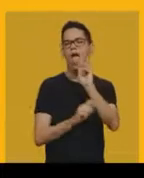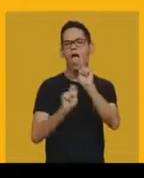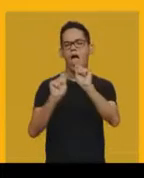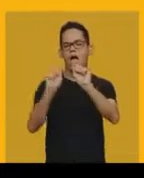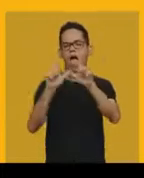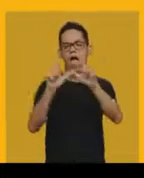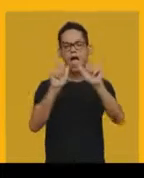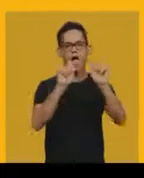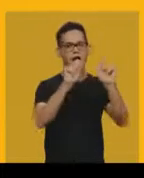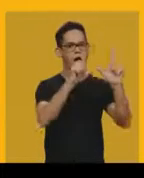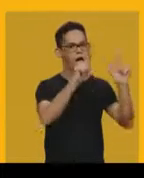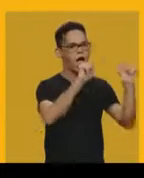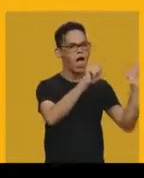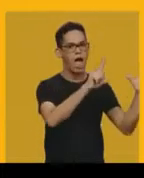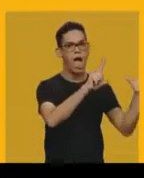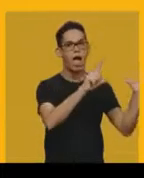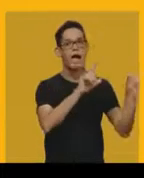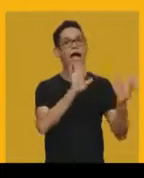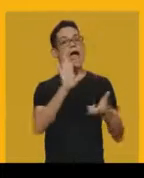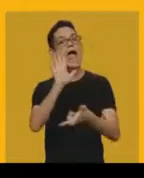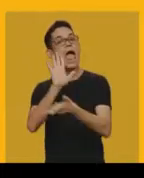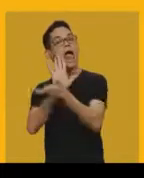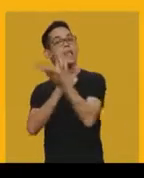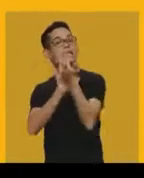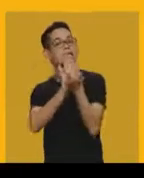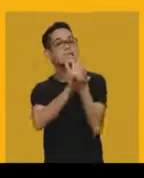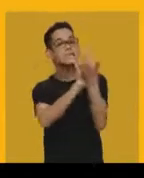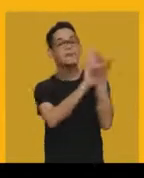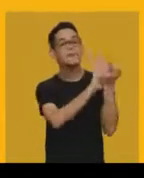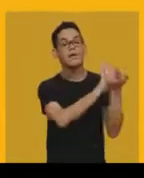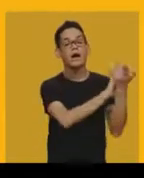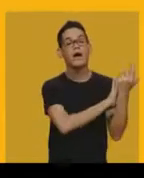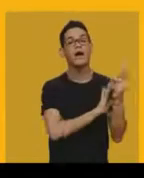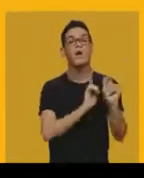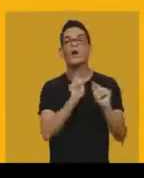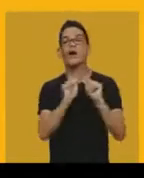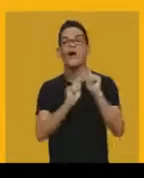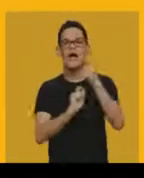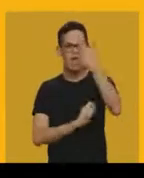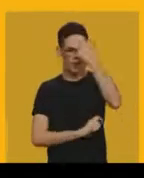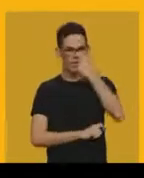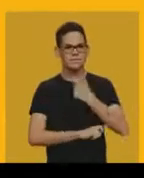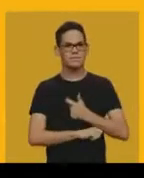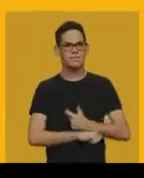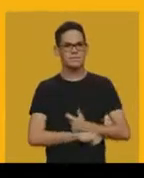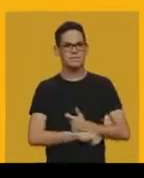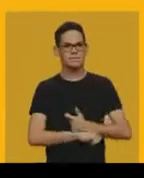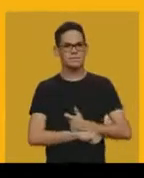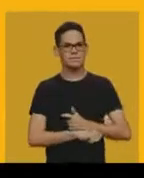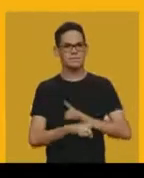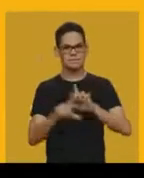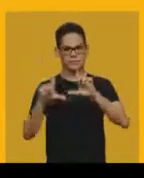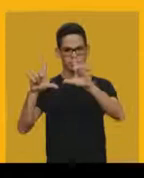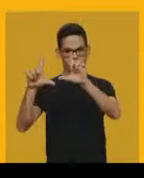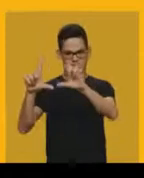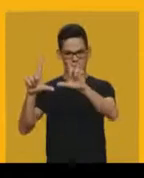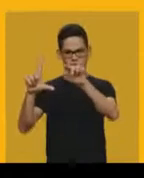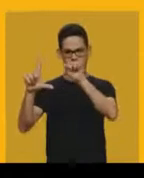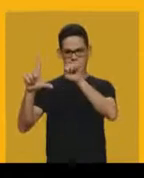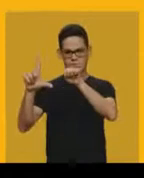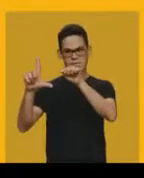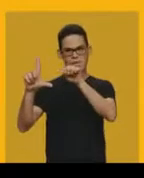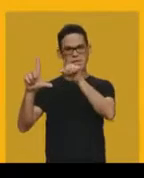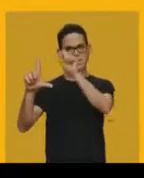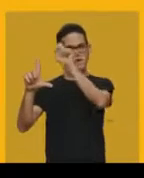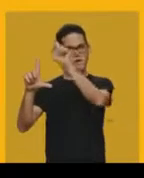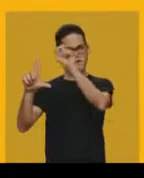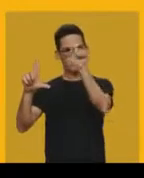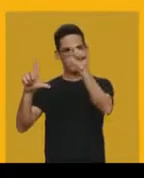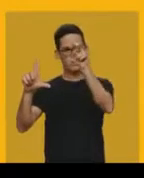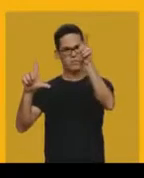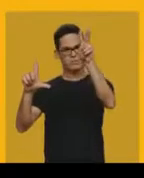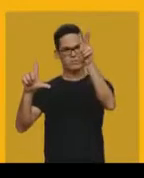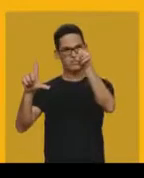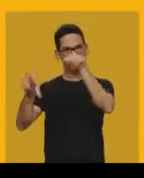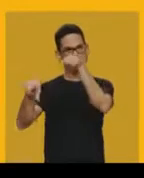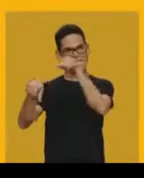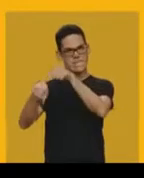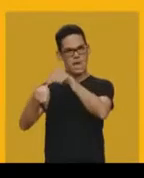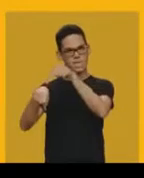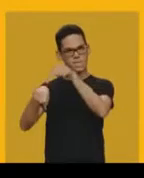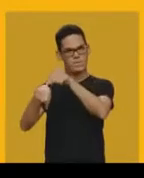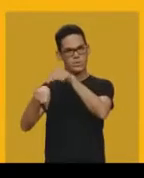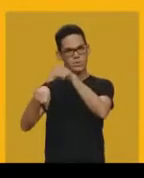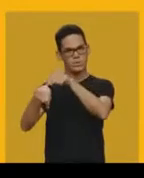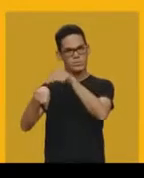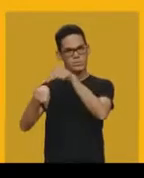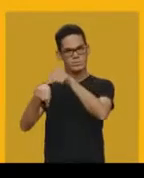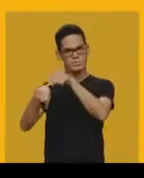vão fazer os desenhos das cenas. Então, para cada quadrante, ele escreve o tempo em que